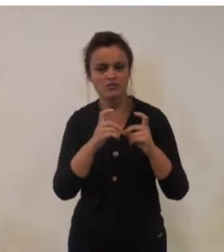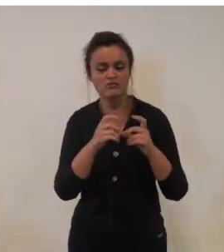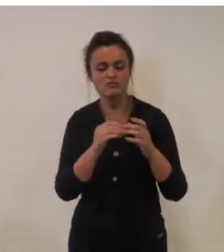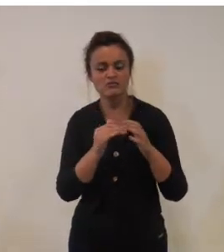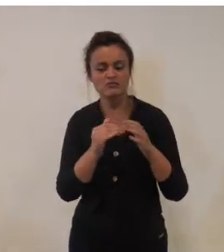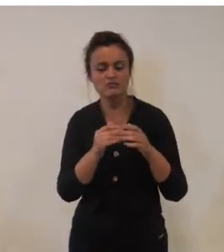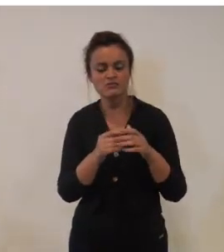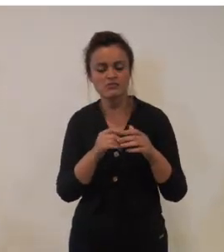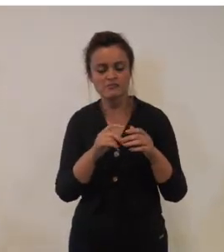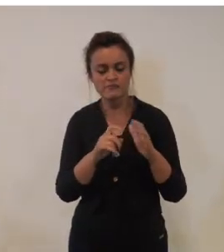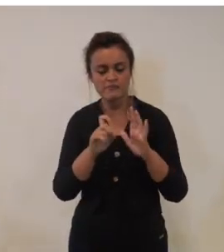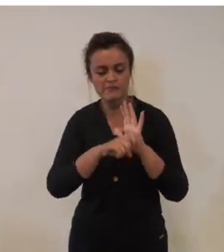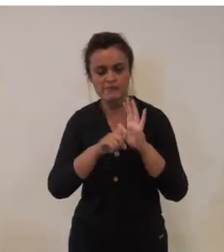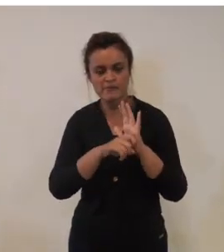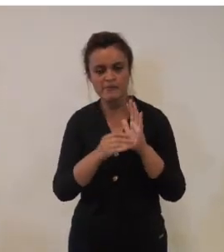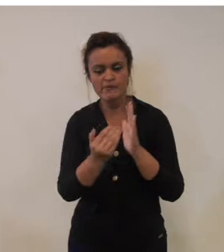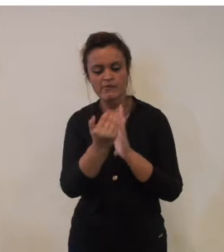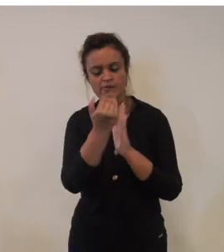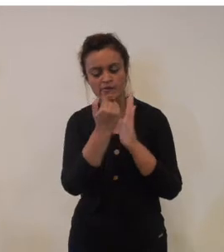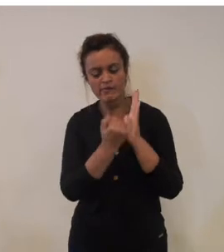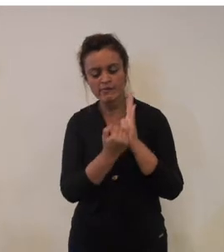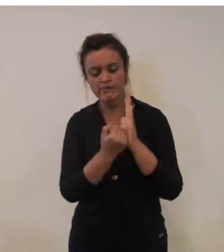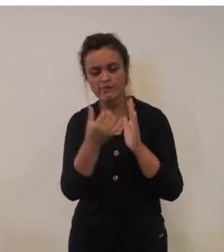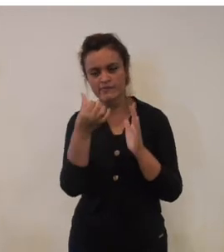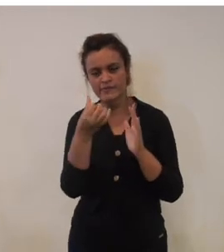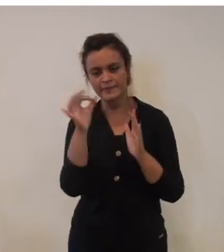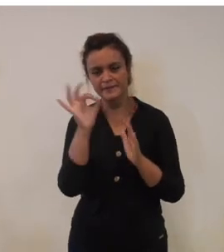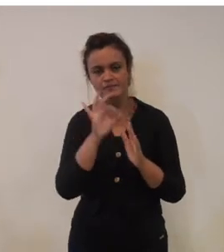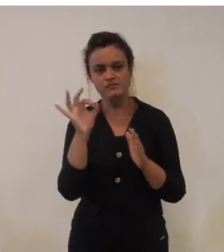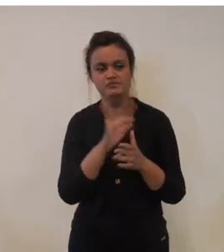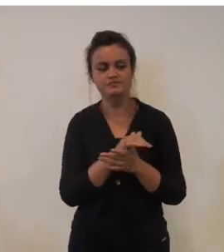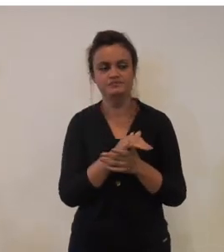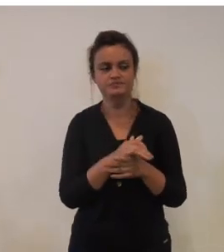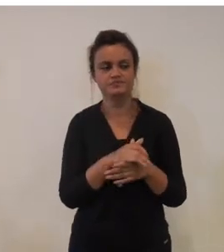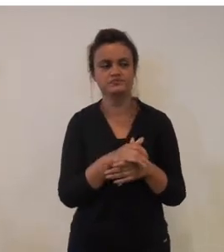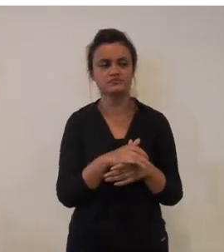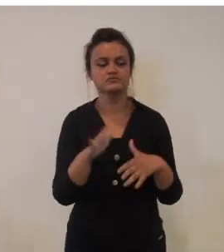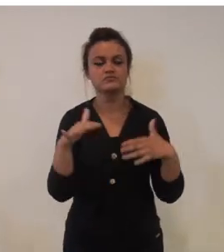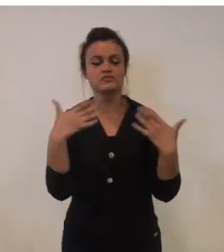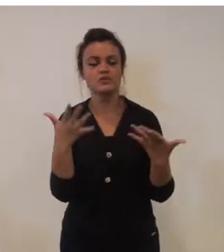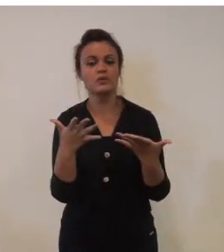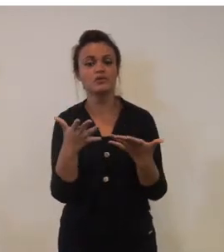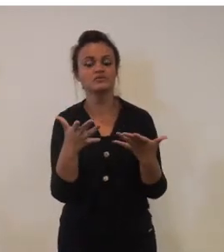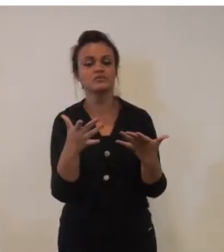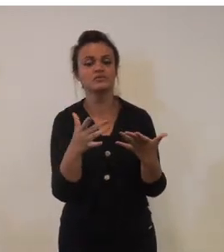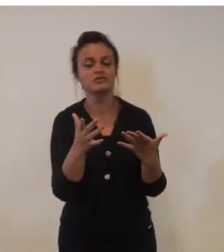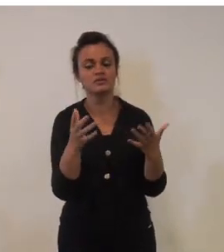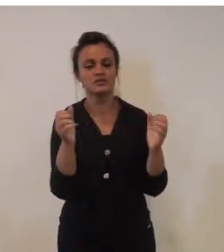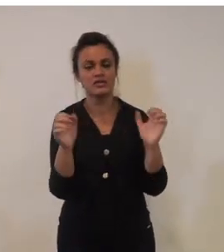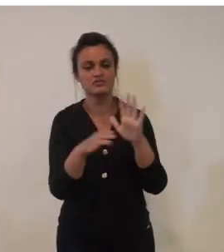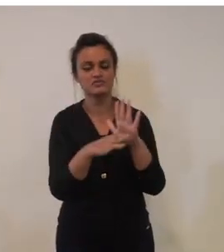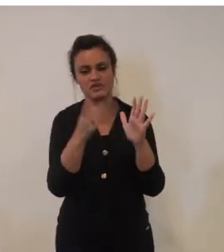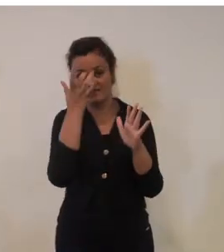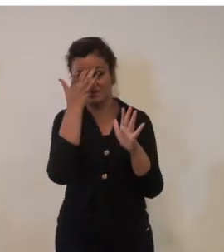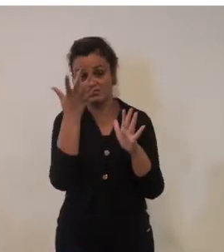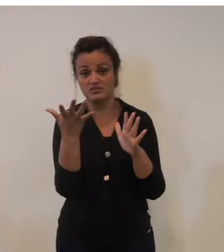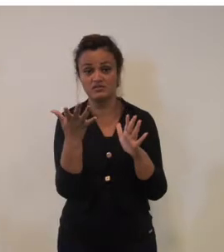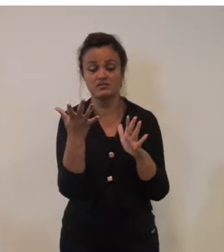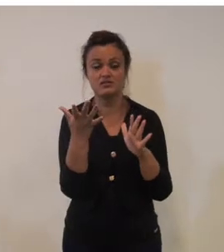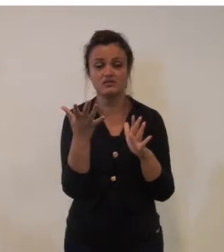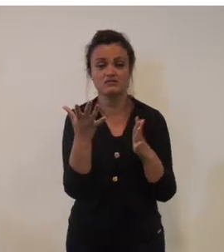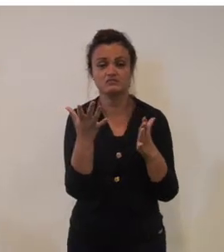custo cai para quase um terço, para 6%. Ou seja, o quanto se pode facilitar